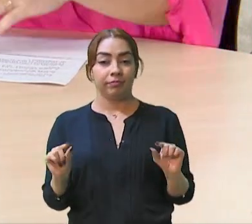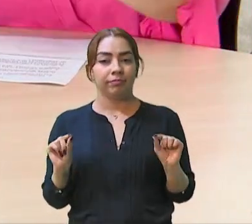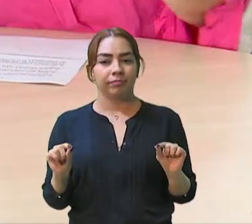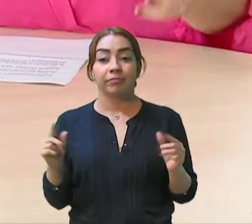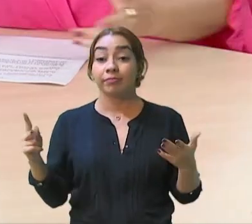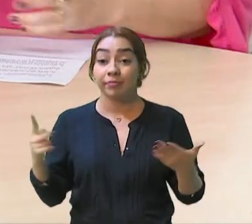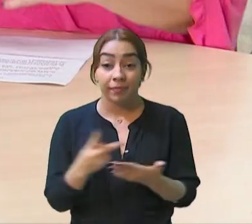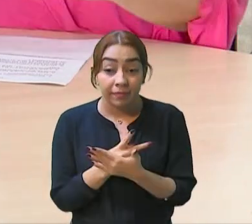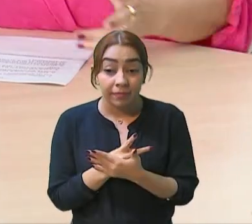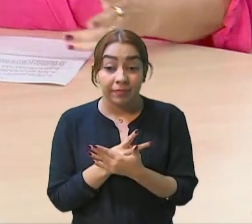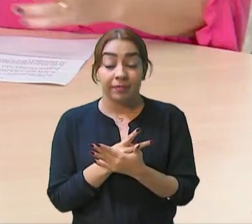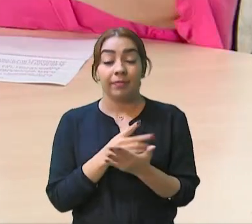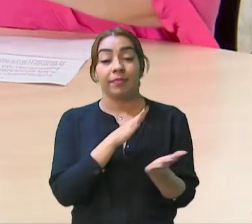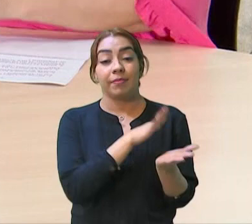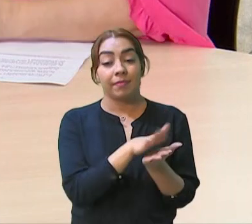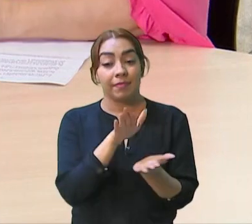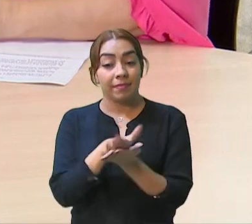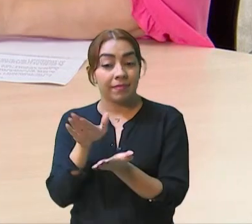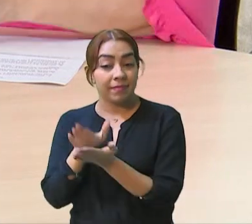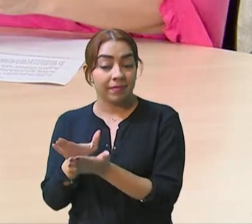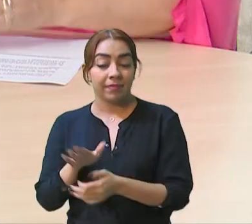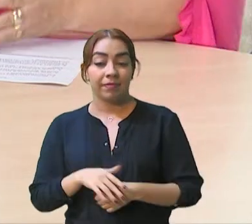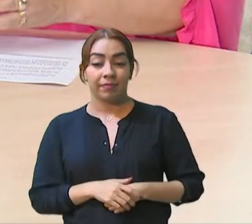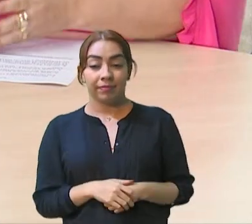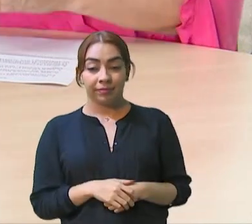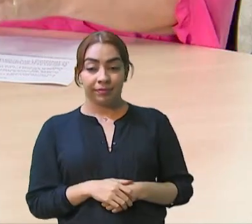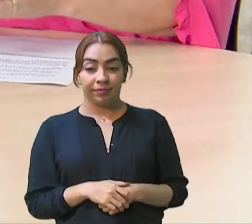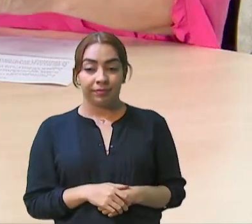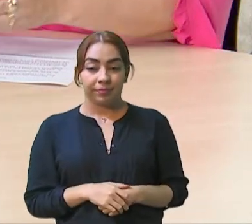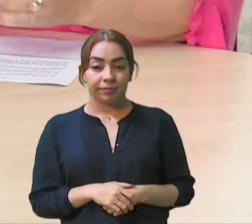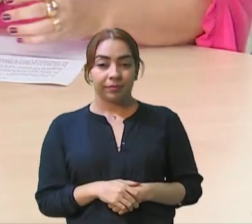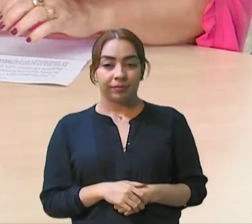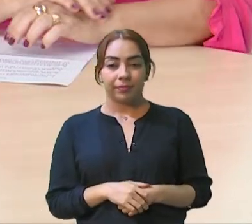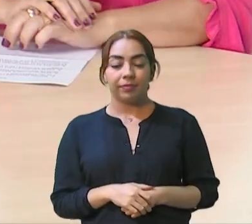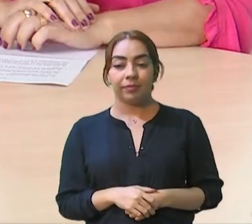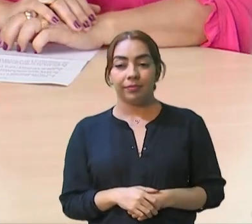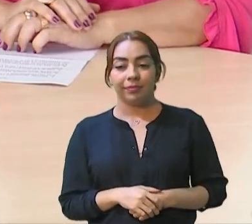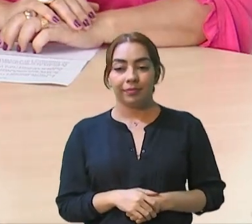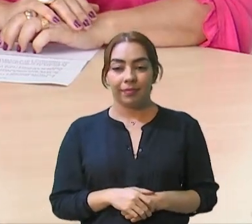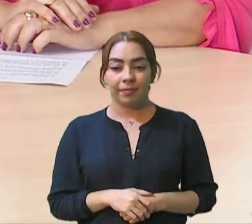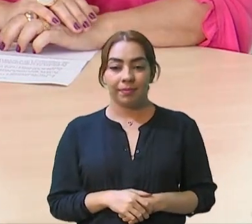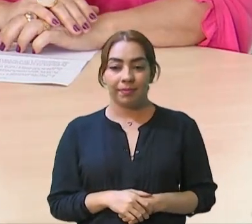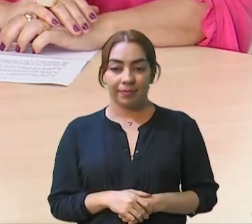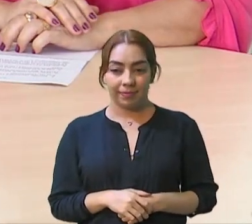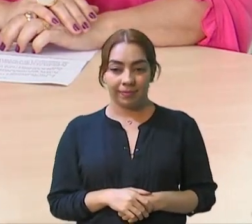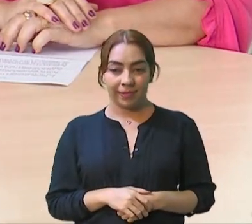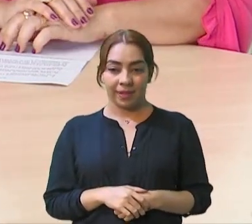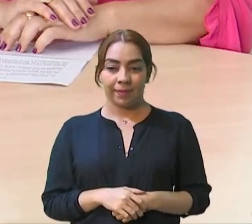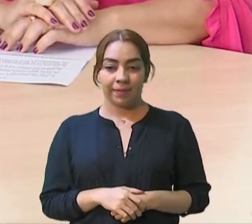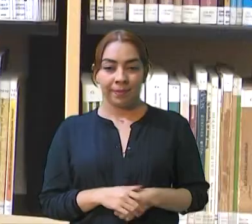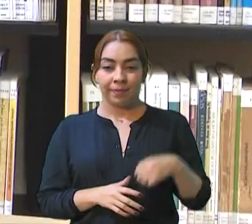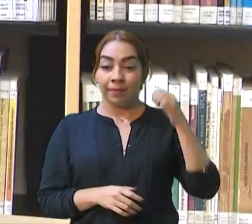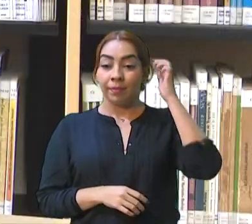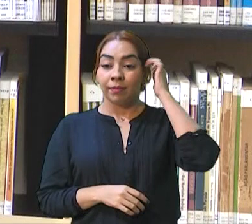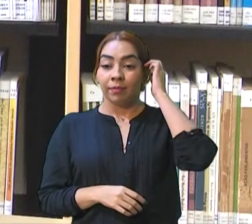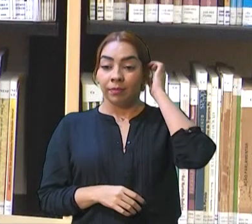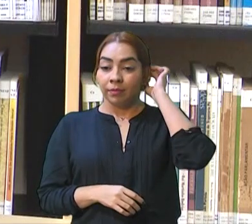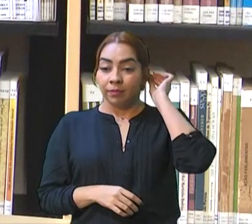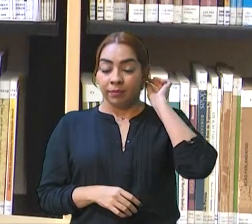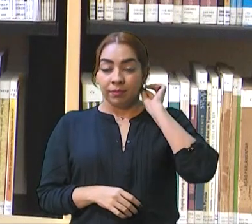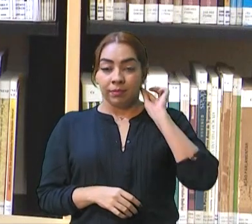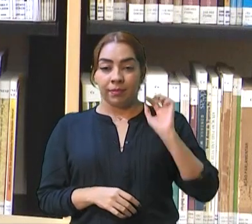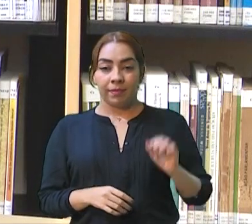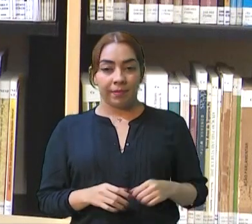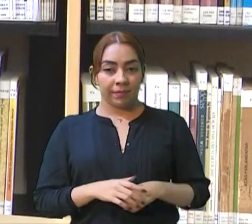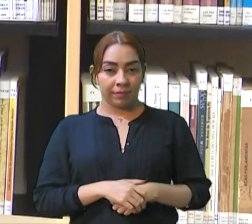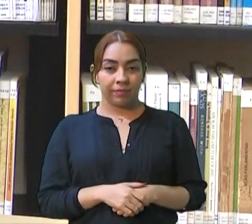que é que aconteceu no mundo dos quadrinhos depois da morte dessa personagem? Aconteceu uma coisa.